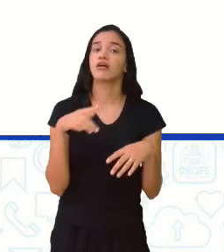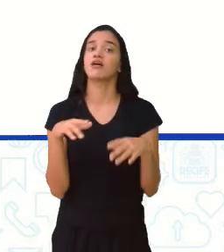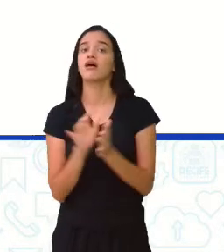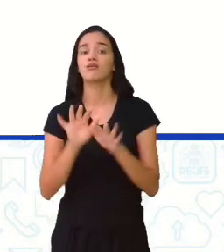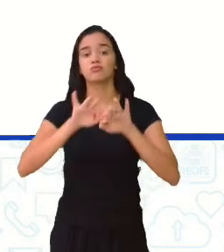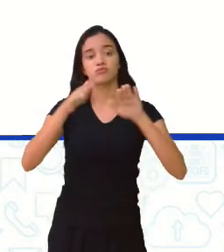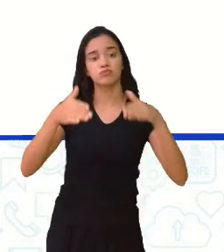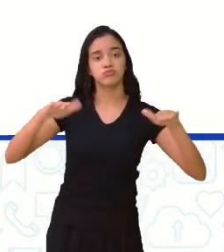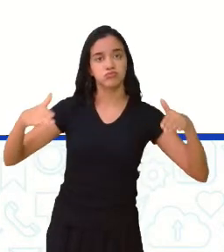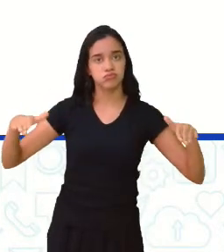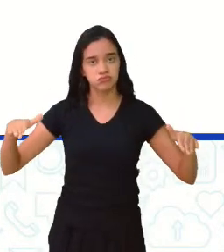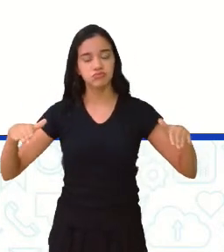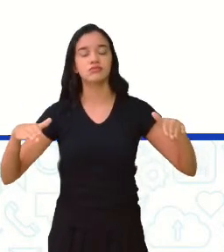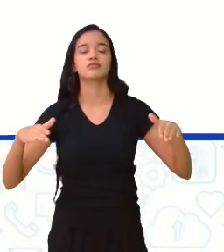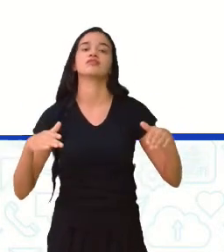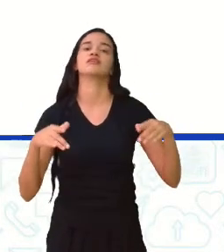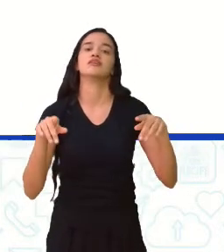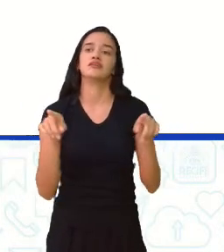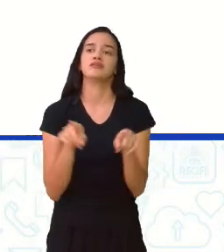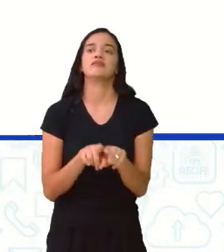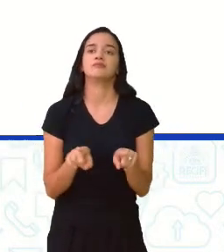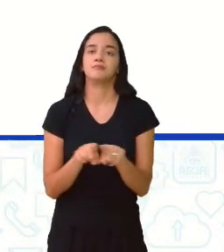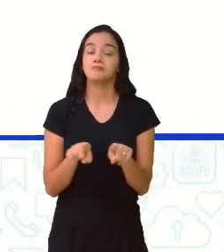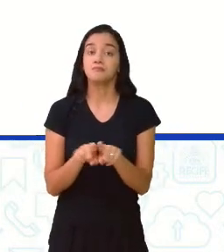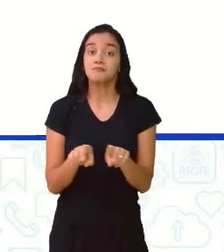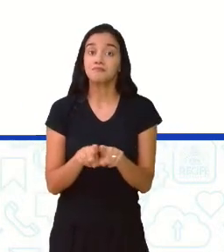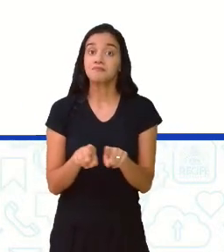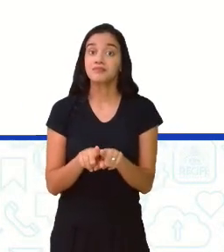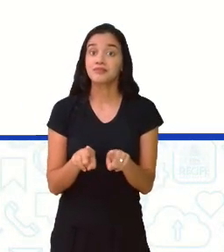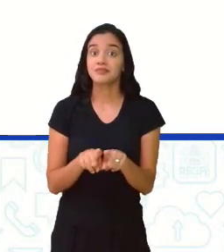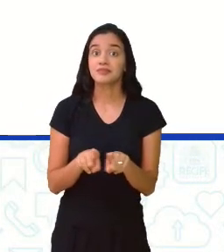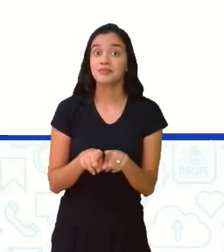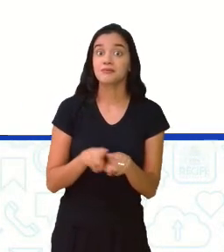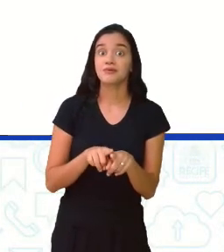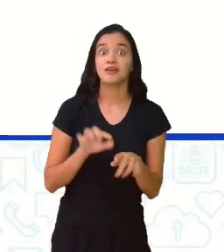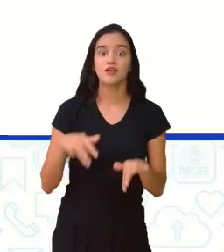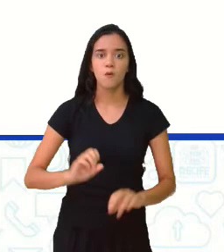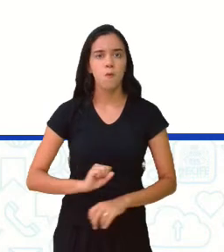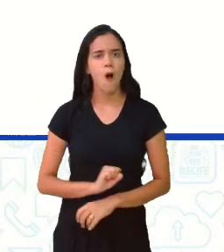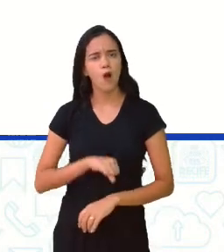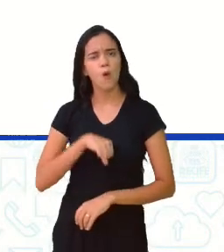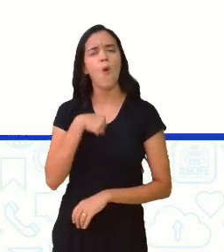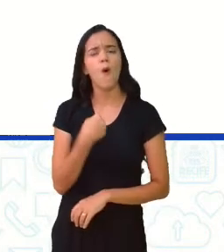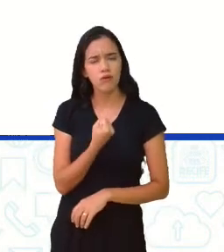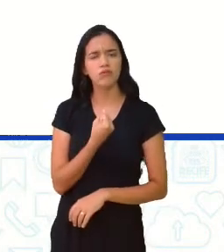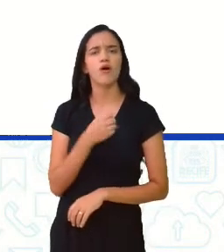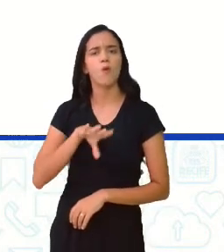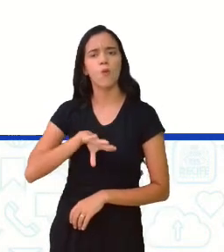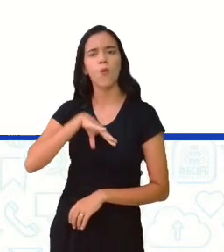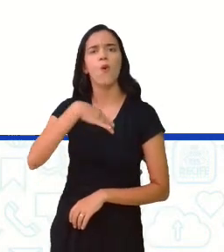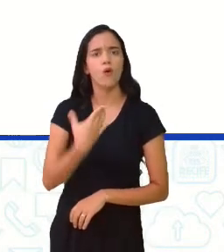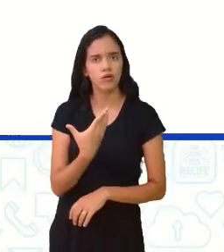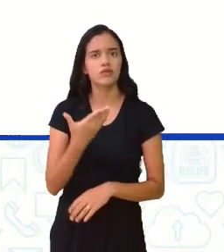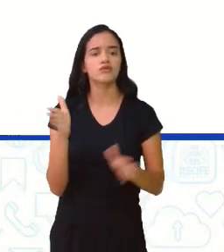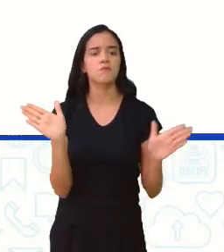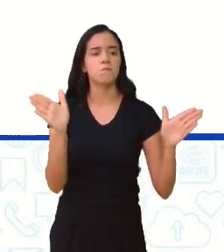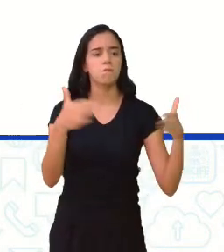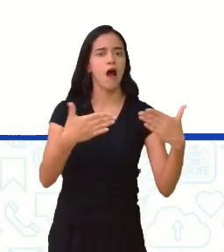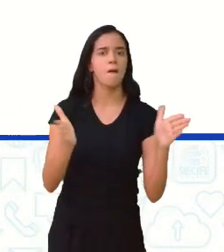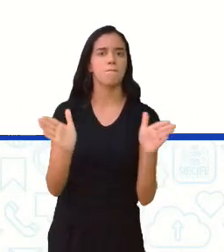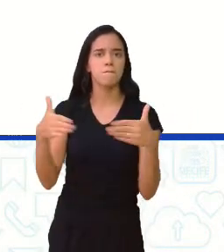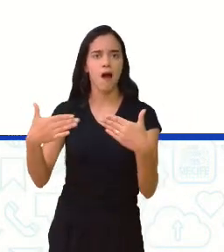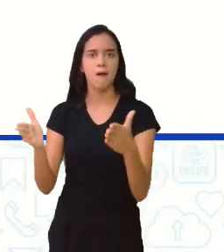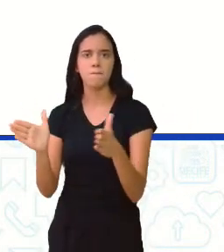de Malaca, na Península da Malásia. Muita coragem de quem decide fechar essas conexões. Elas